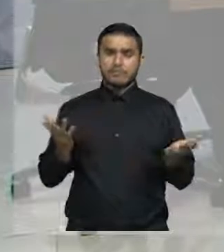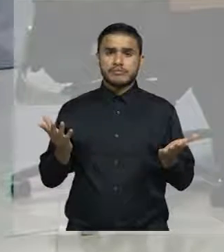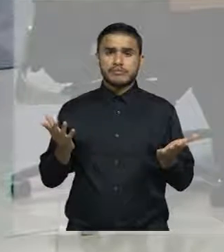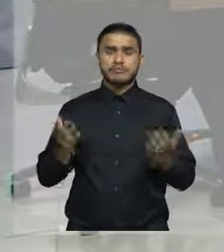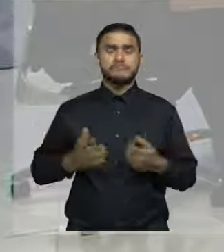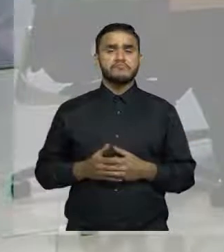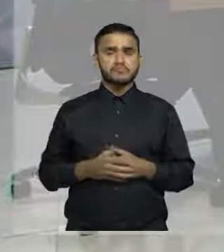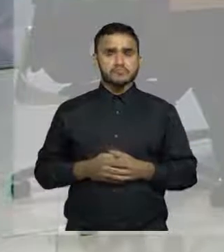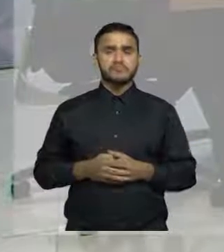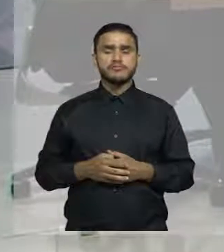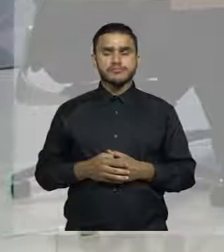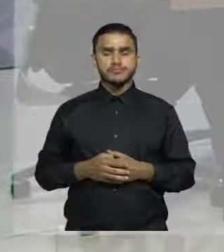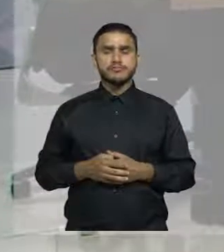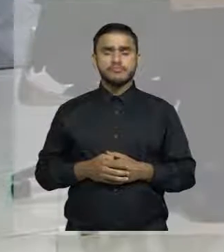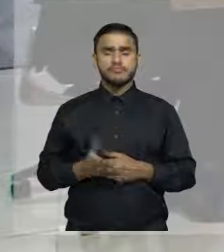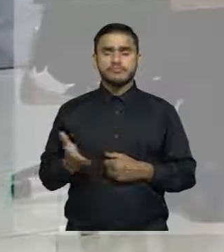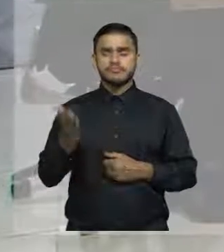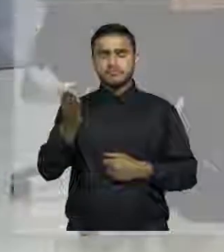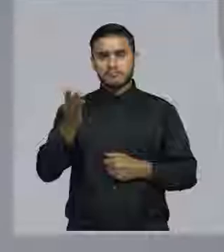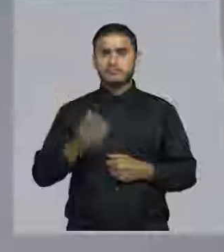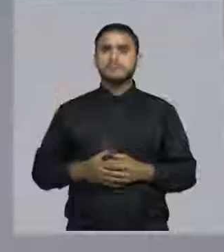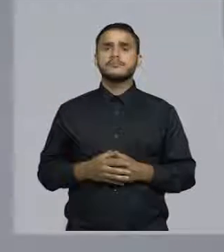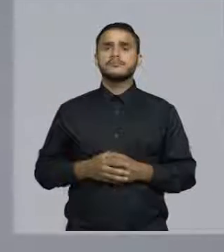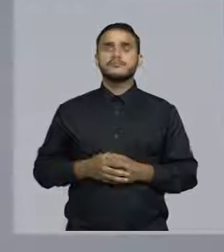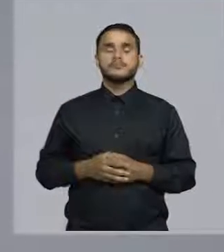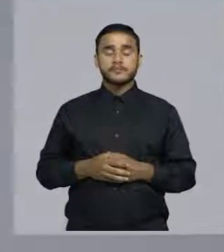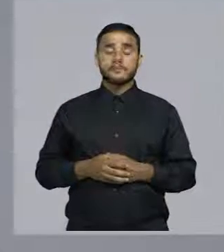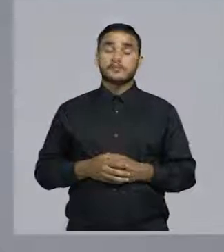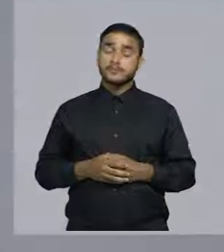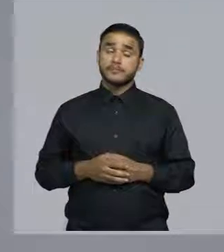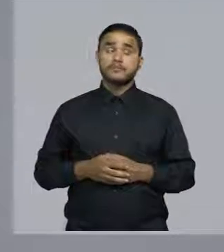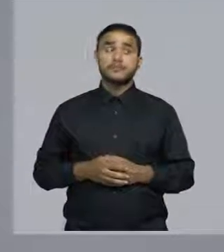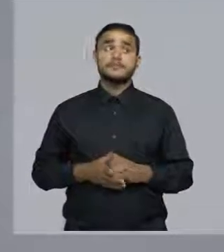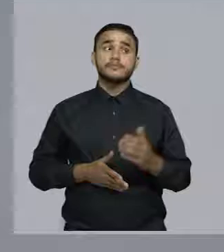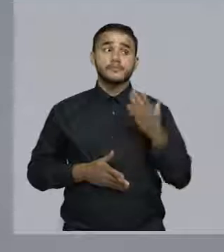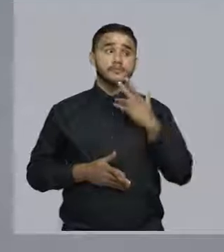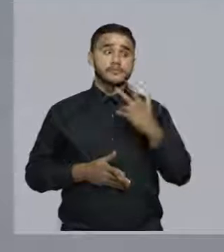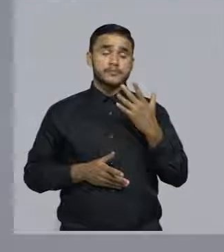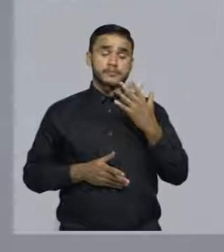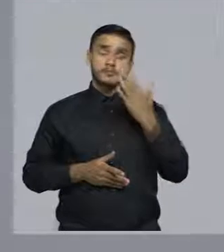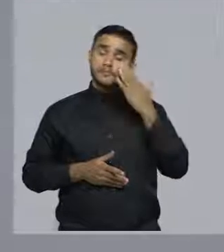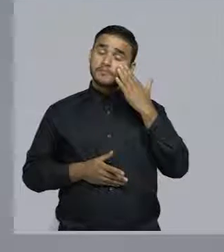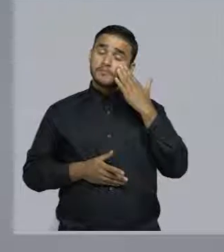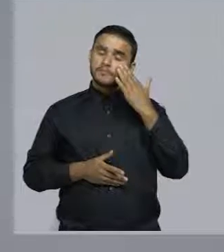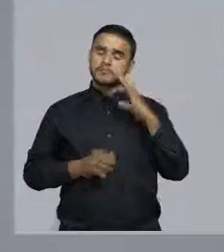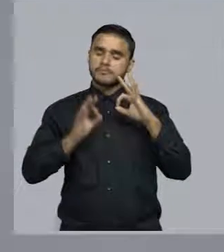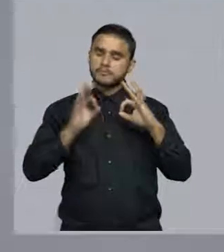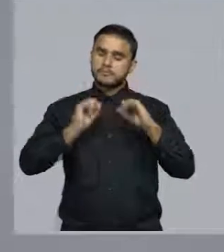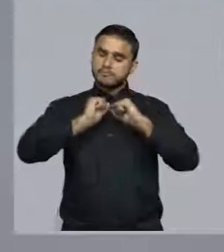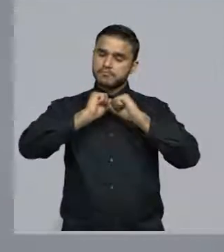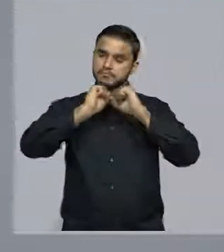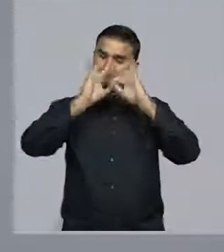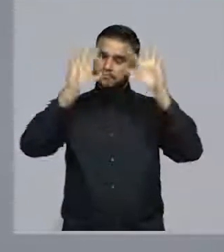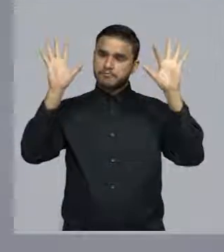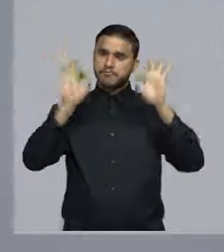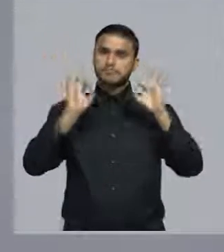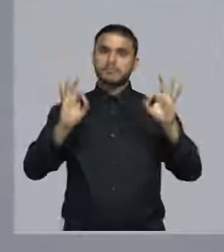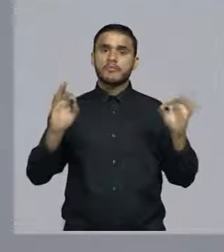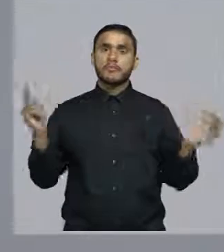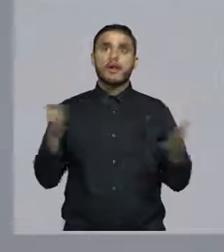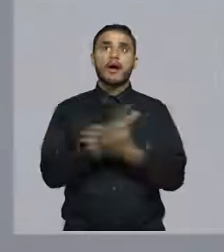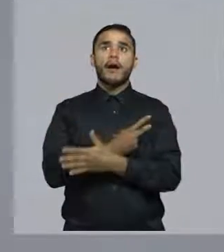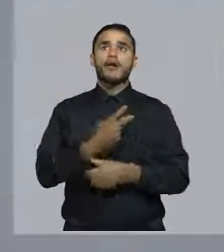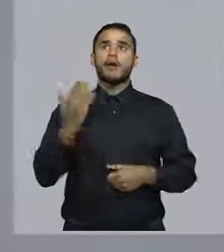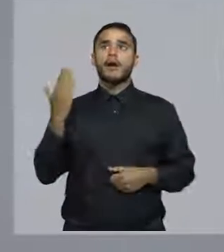não existissem? Olha, há uma questão que a gente tem que ter claro, né? Nenhum problema dessa magnitude surgiu